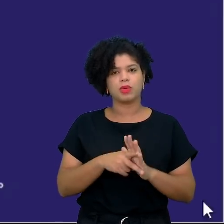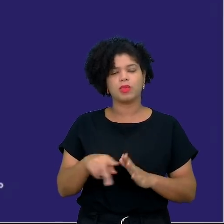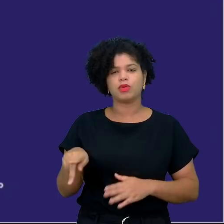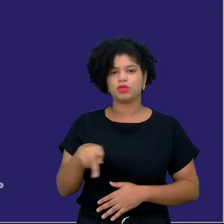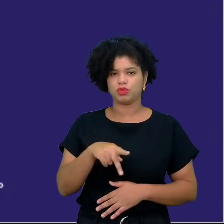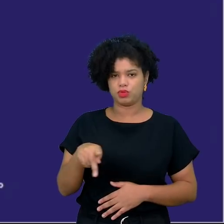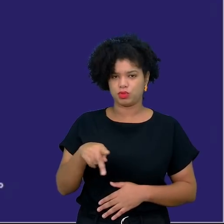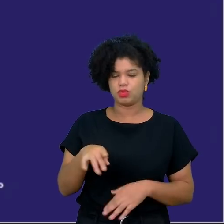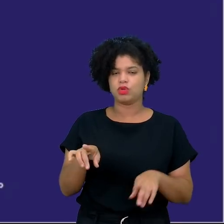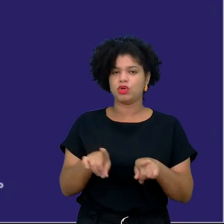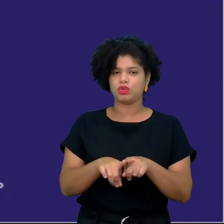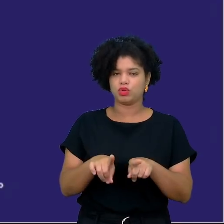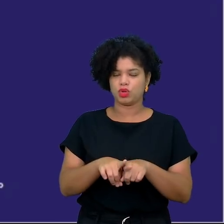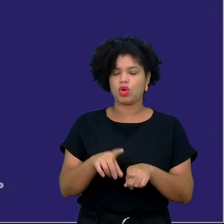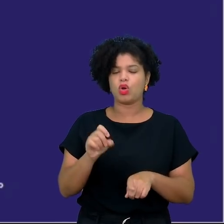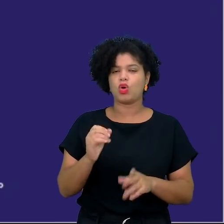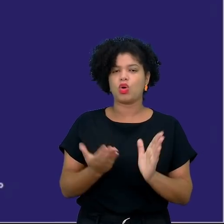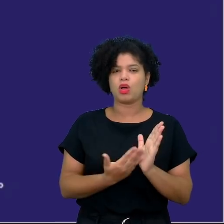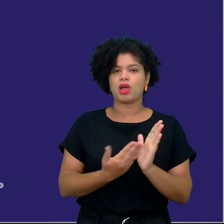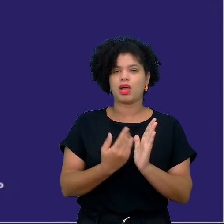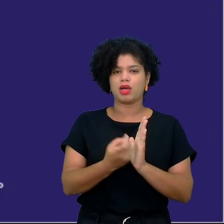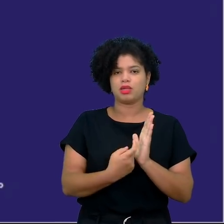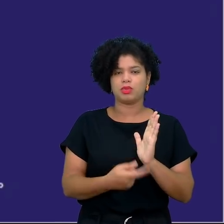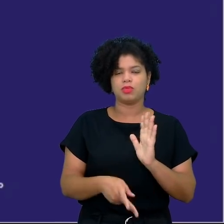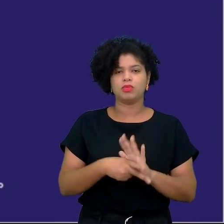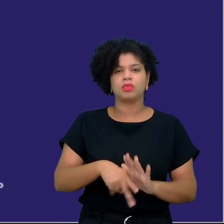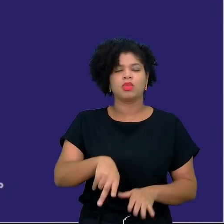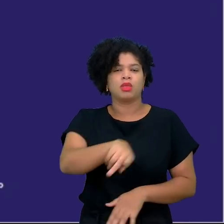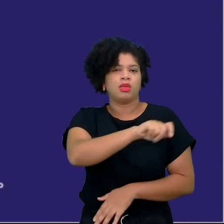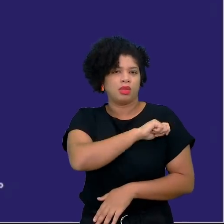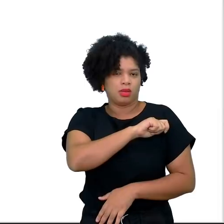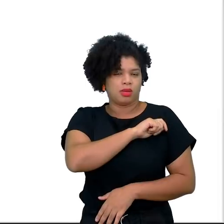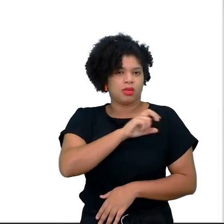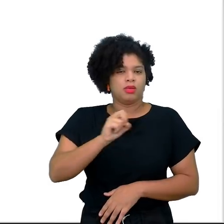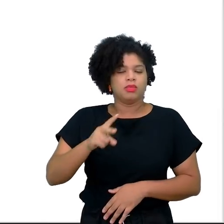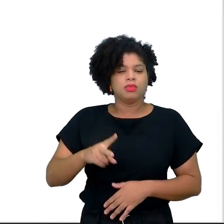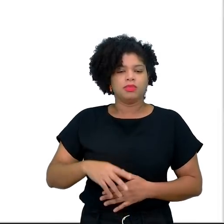professor, quanto os cadernos dos estudantes, tá bom?